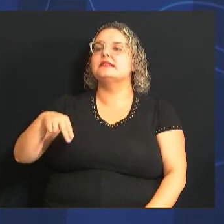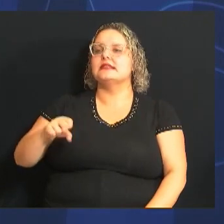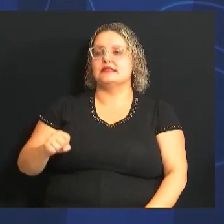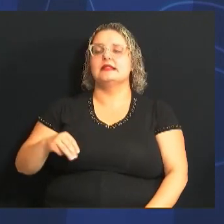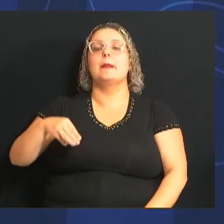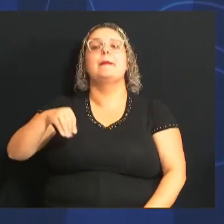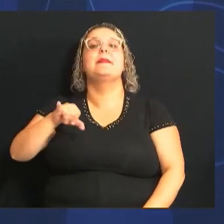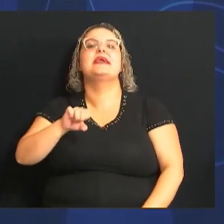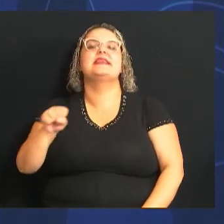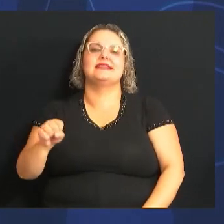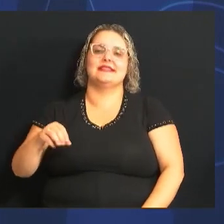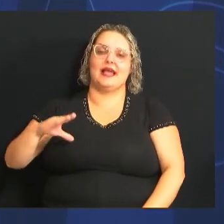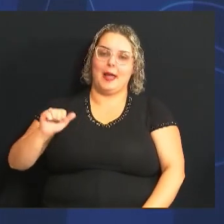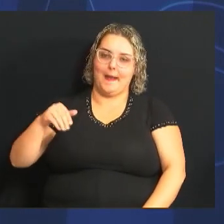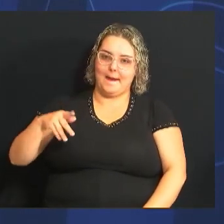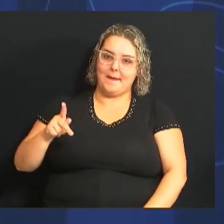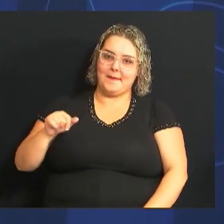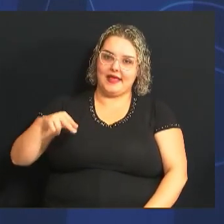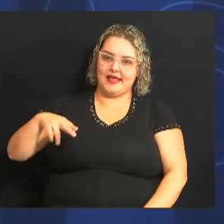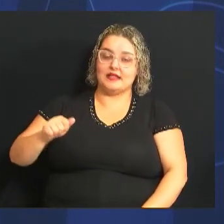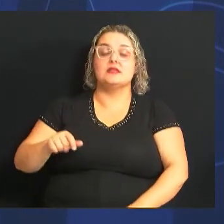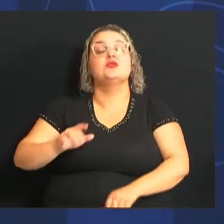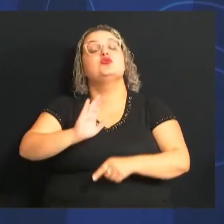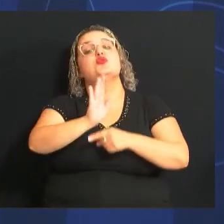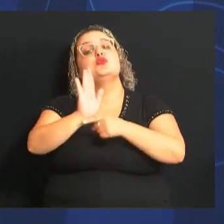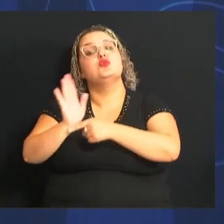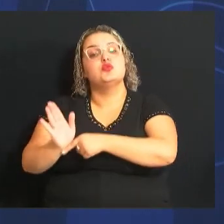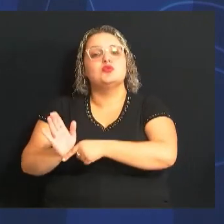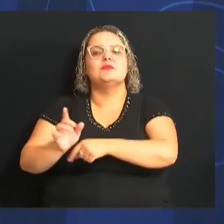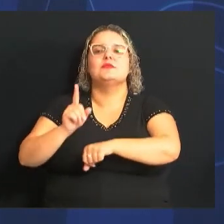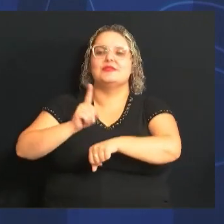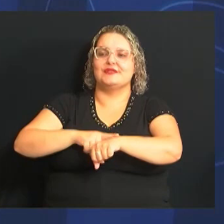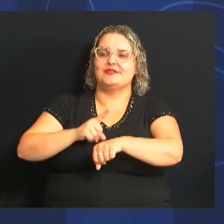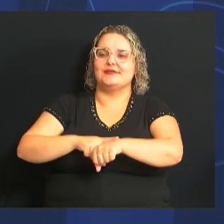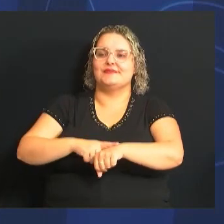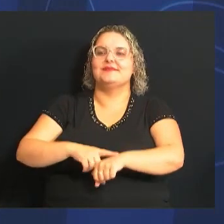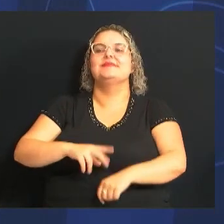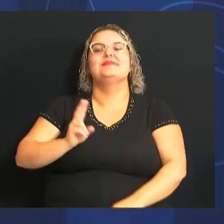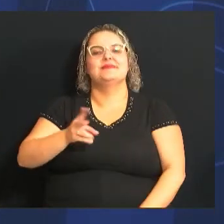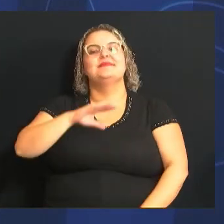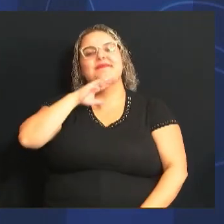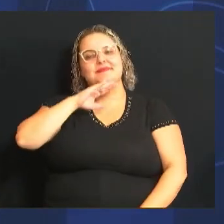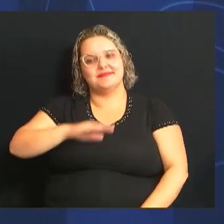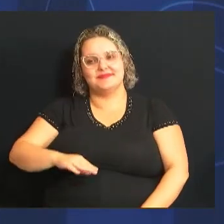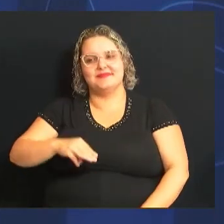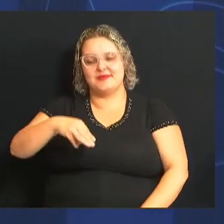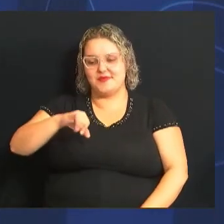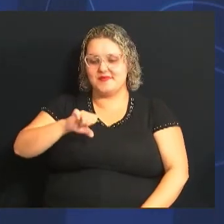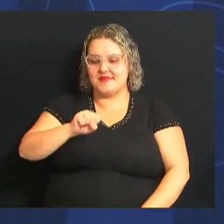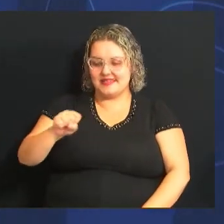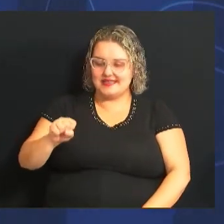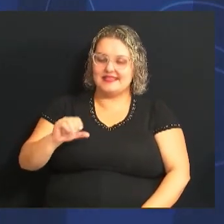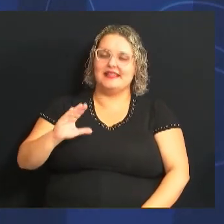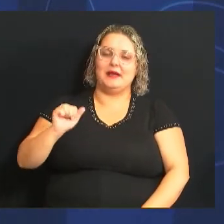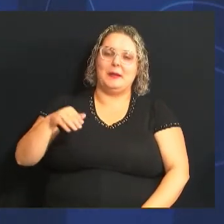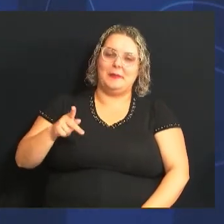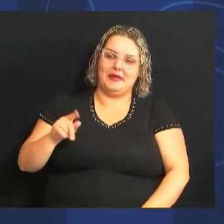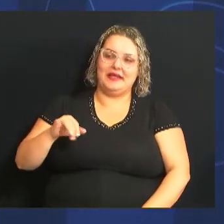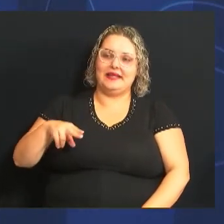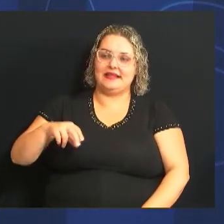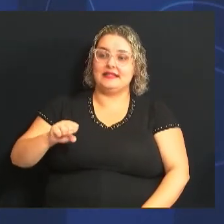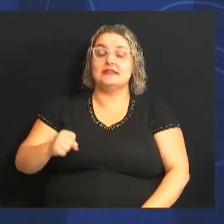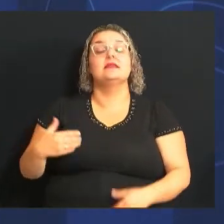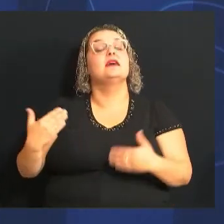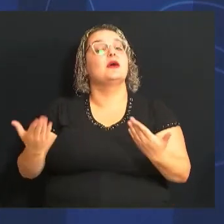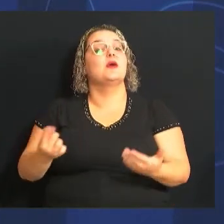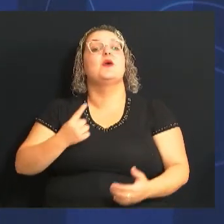sobre os filmes e os horários que serão exibidos sempre à tarde no Miss Campinas, tá certo? Bom, agora 11